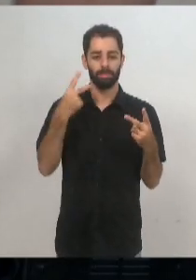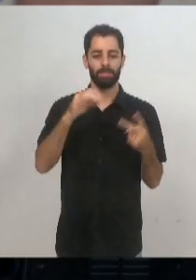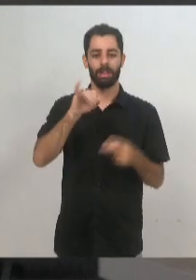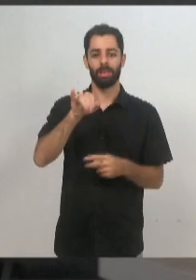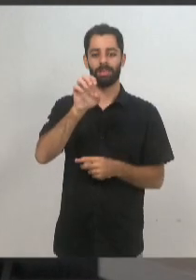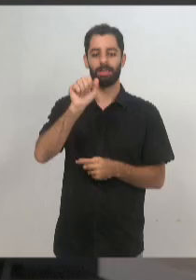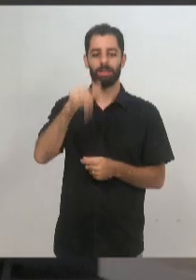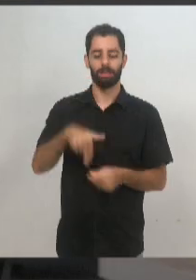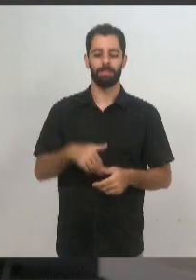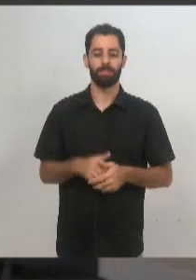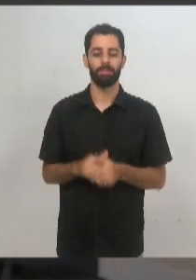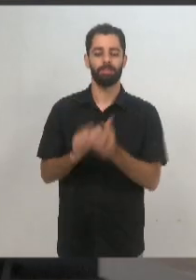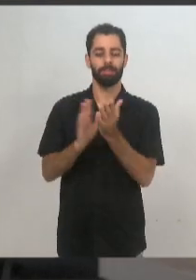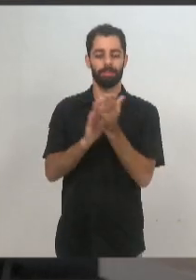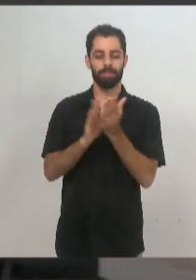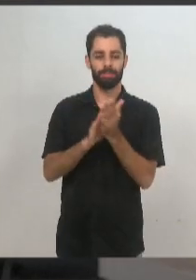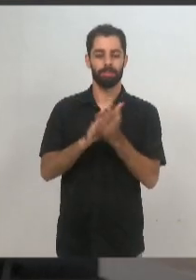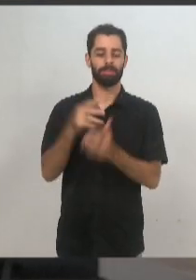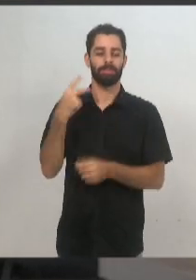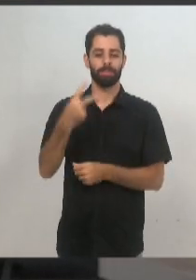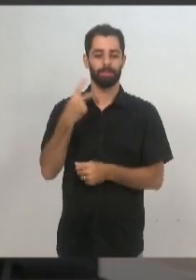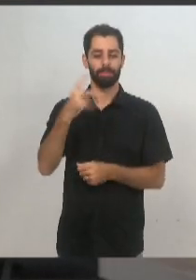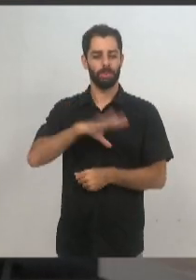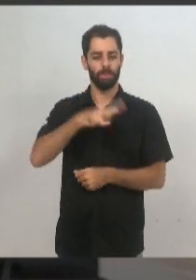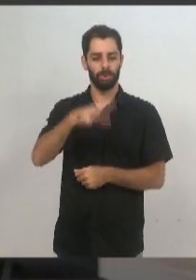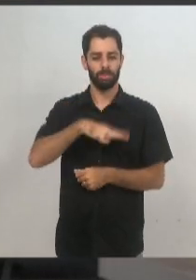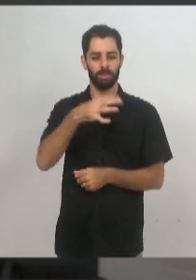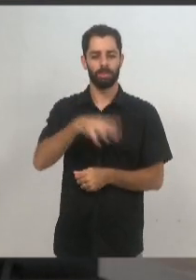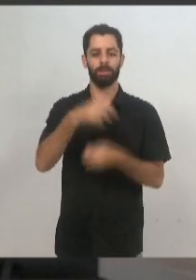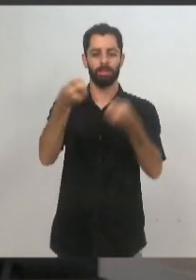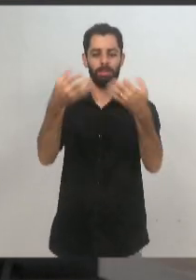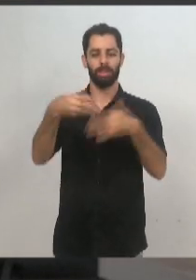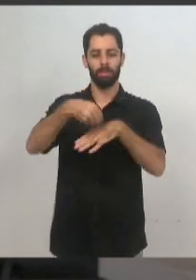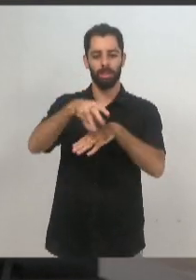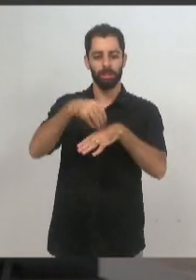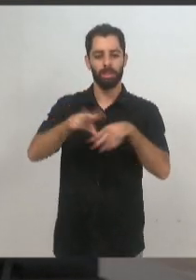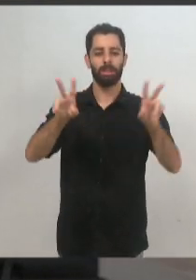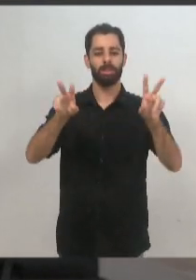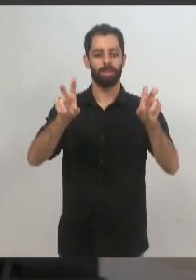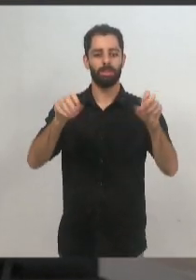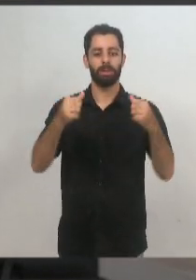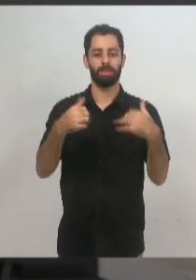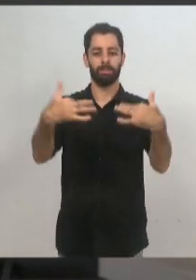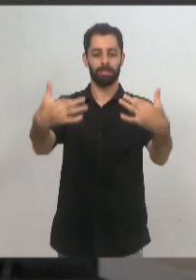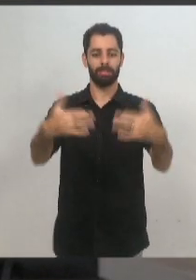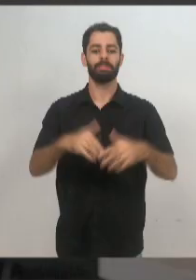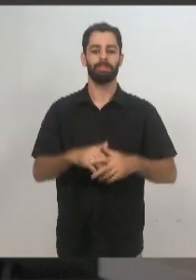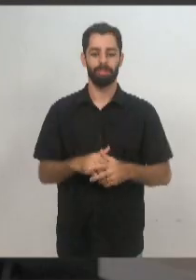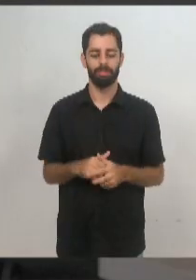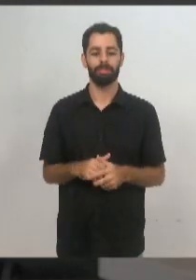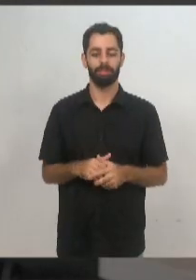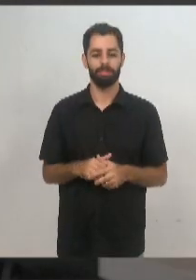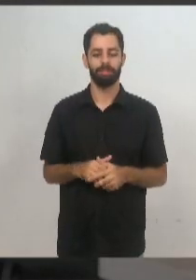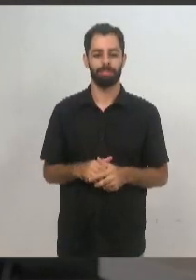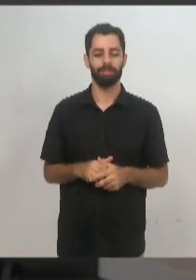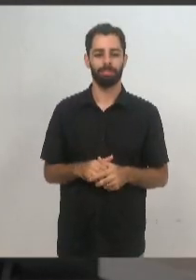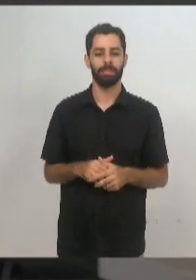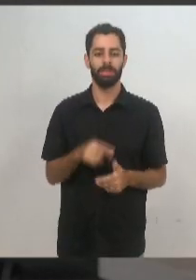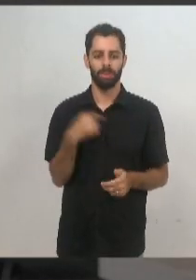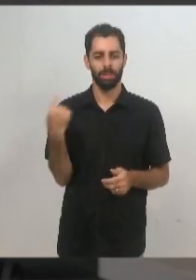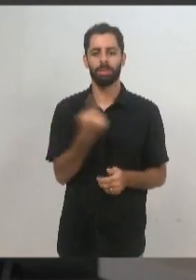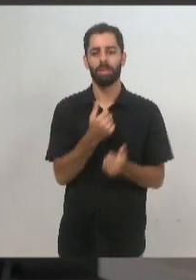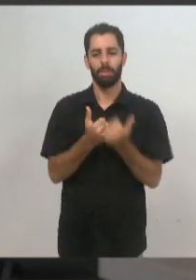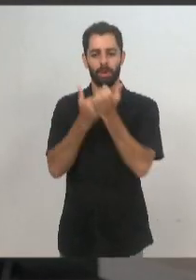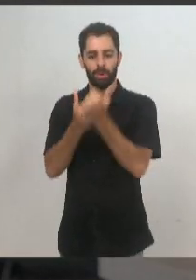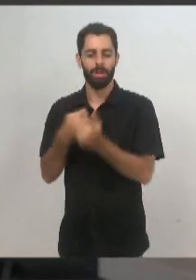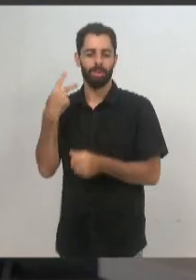Volpato. Parabenizo a vereadora pela coragem de falar, trazer esse tema aqui no plenário. Somo forças à